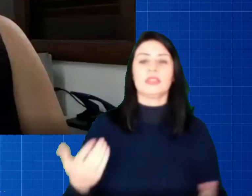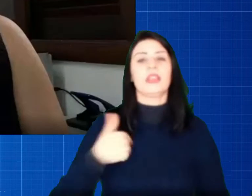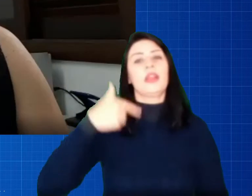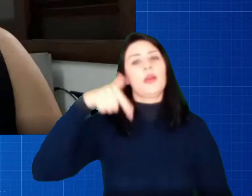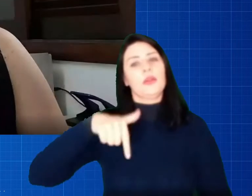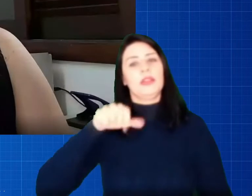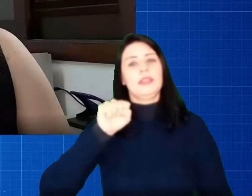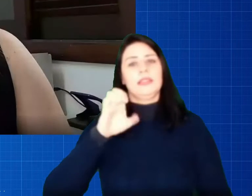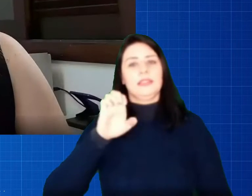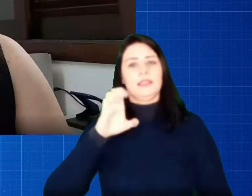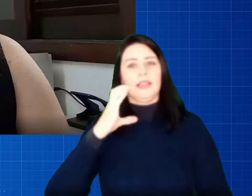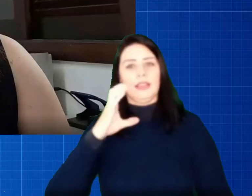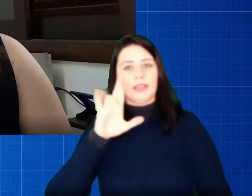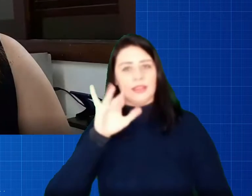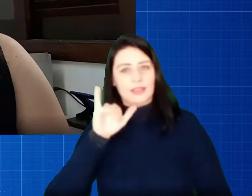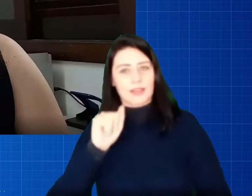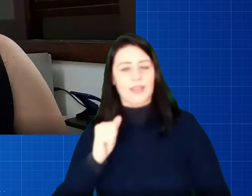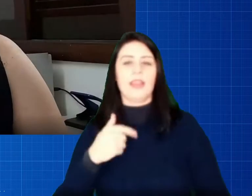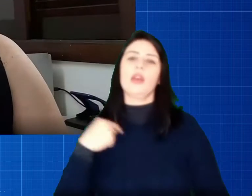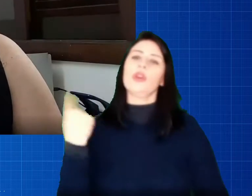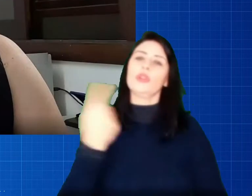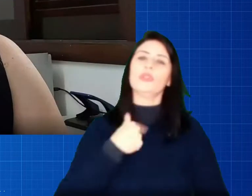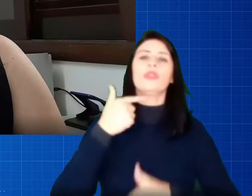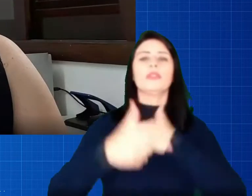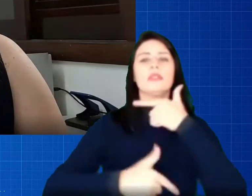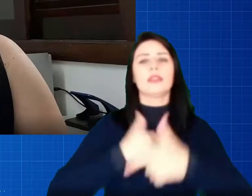Então, aqui na SECRIA, nós fazemos